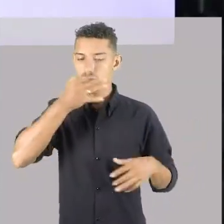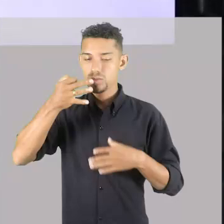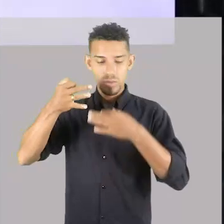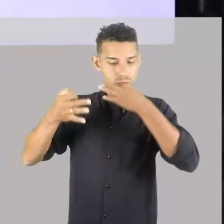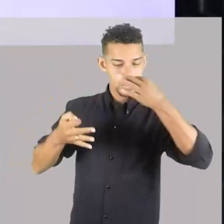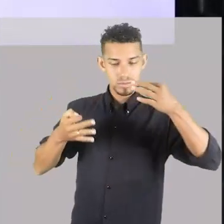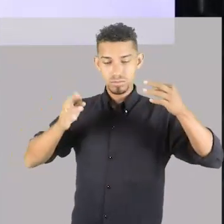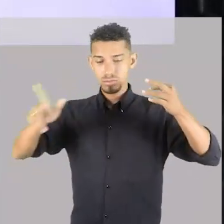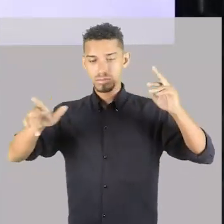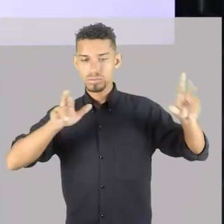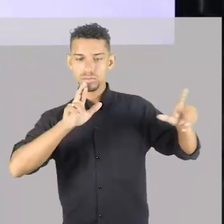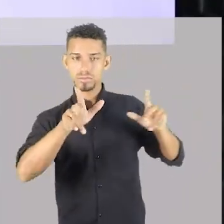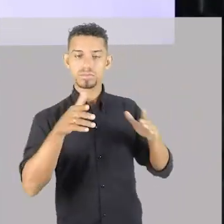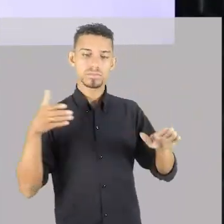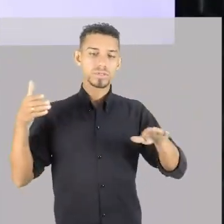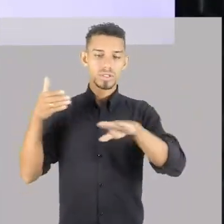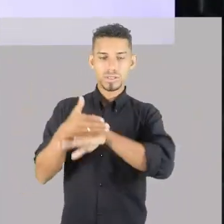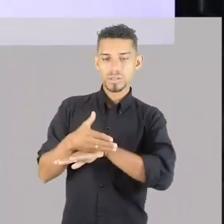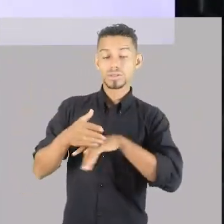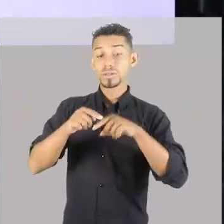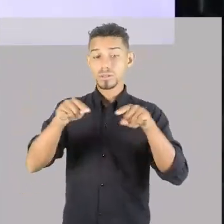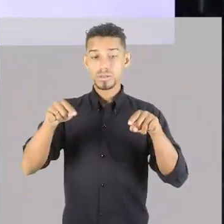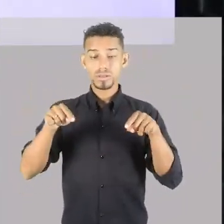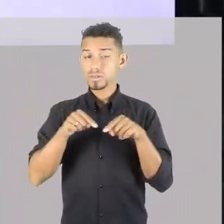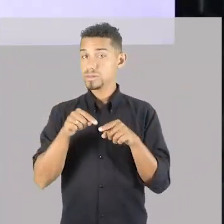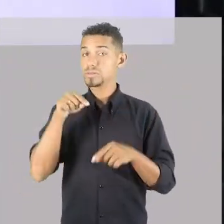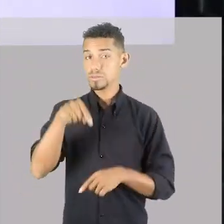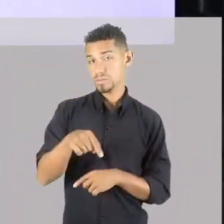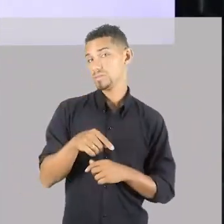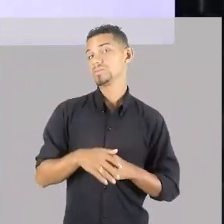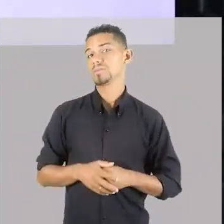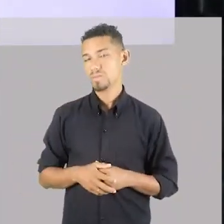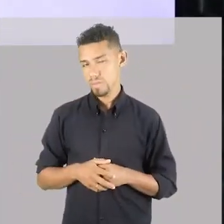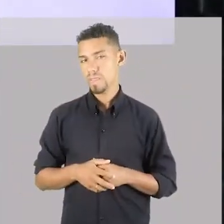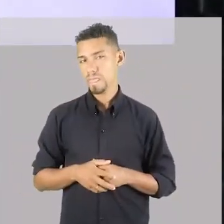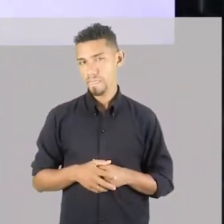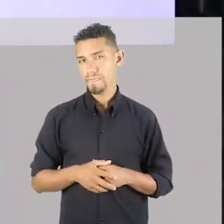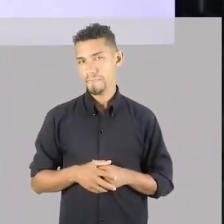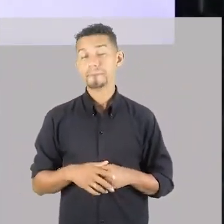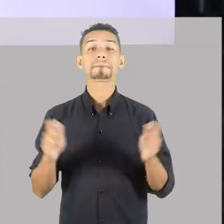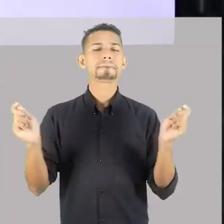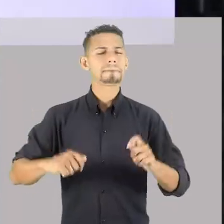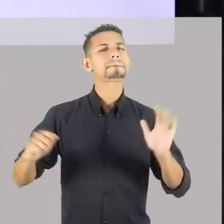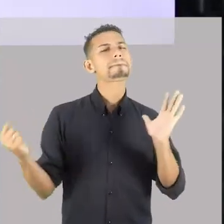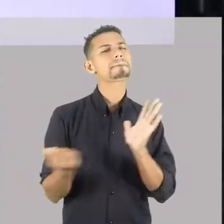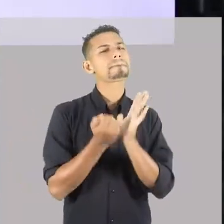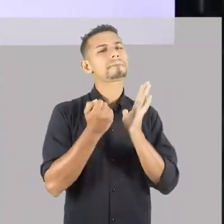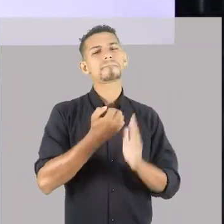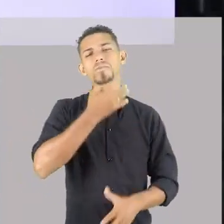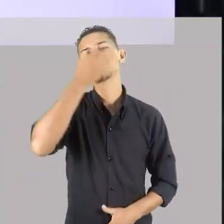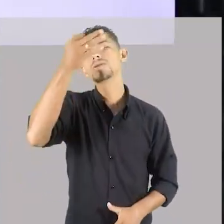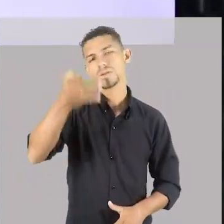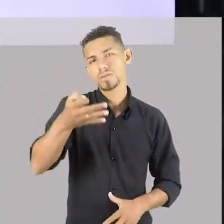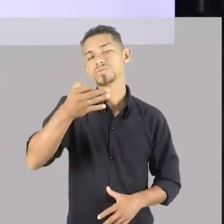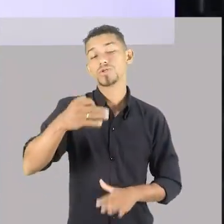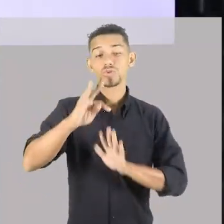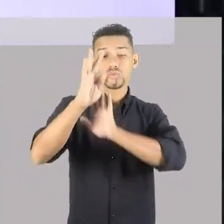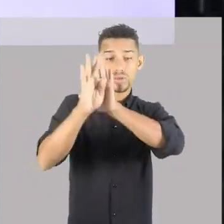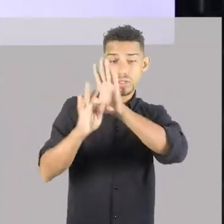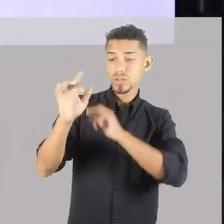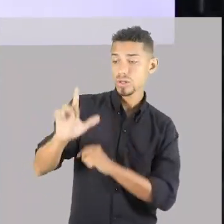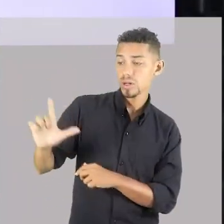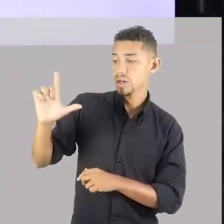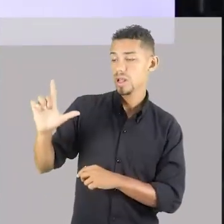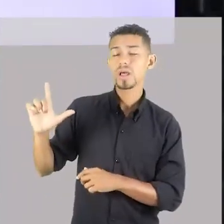percepção quando entra aqui no estúdio. Então, isso que nós chamamos de marca de subjetividade. E o texto literário, ele